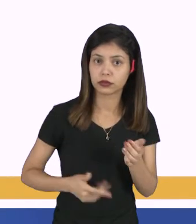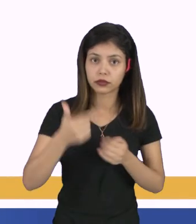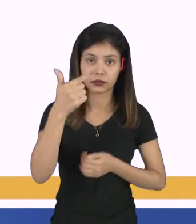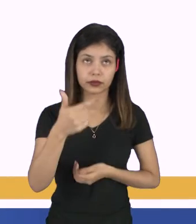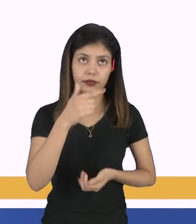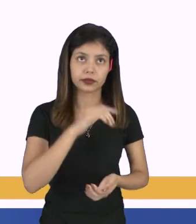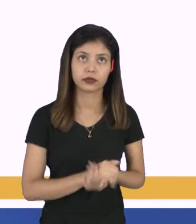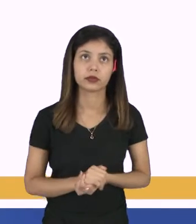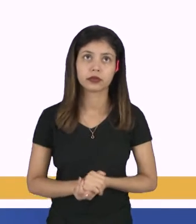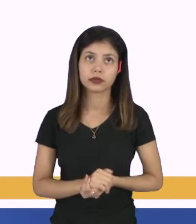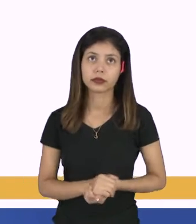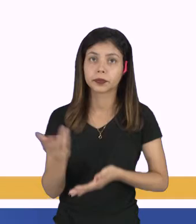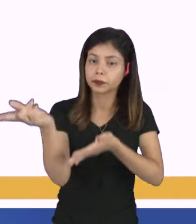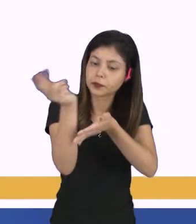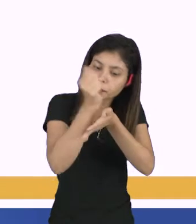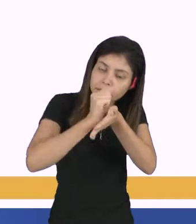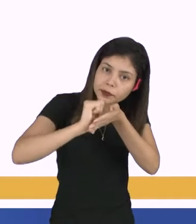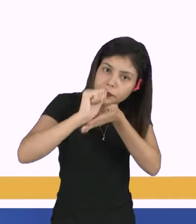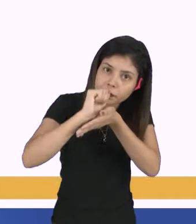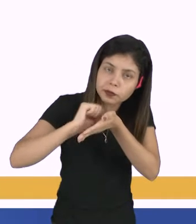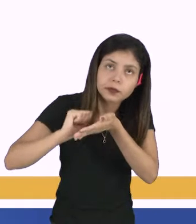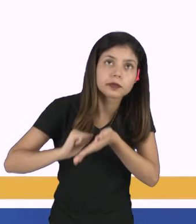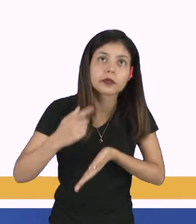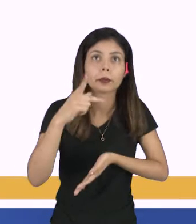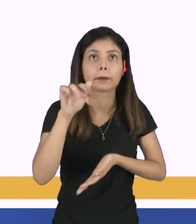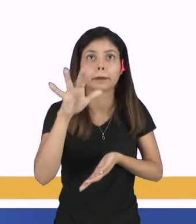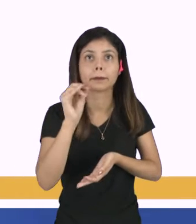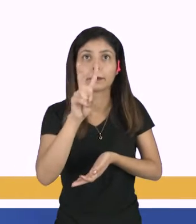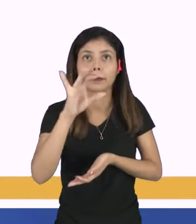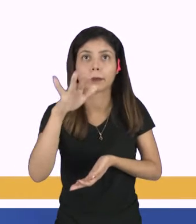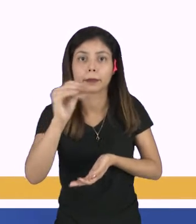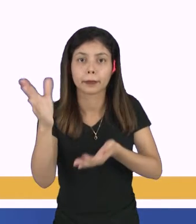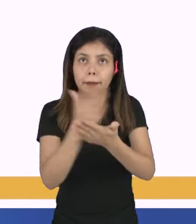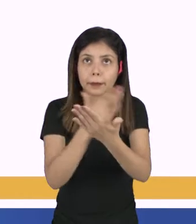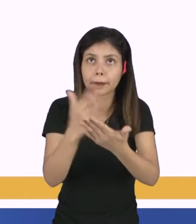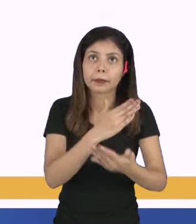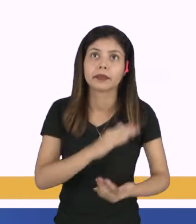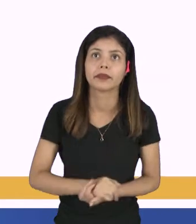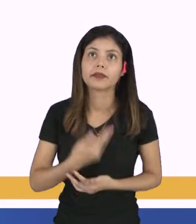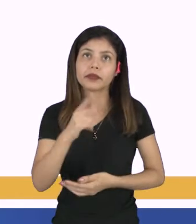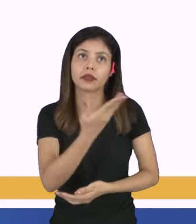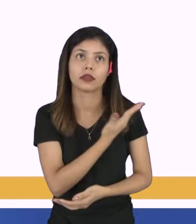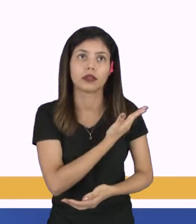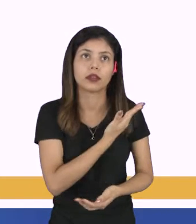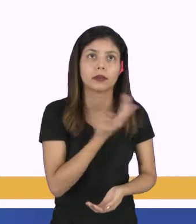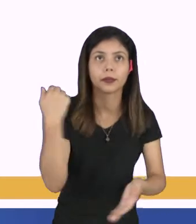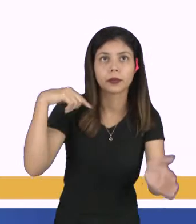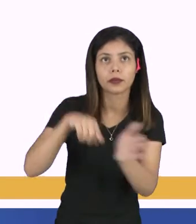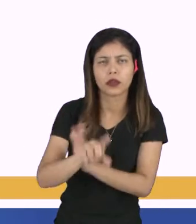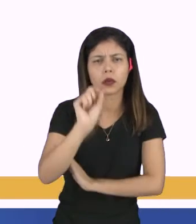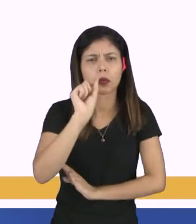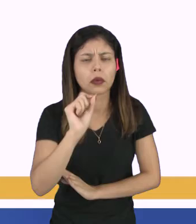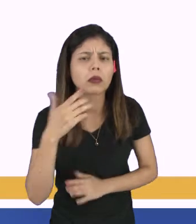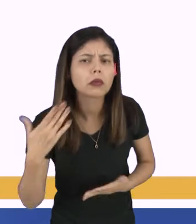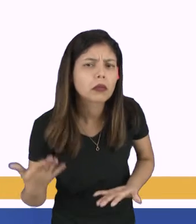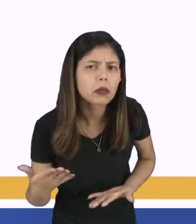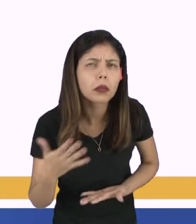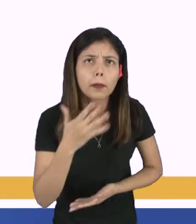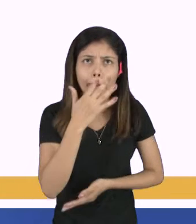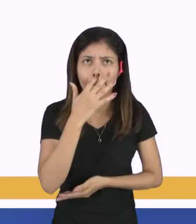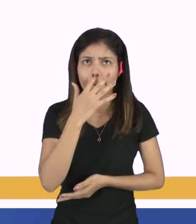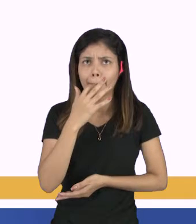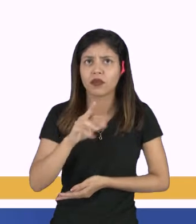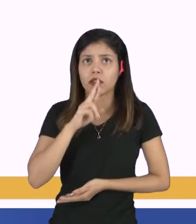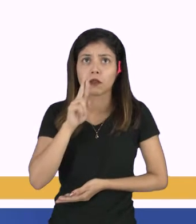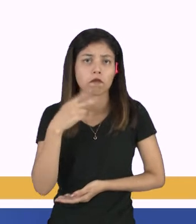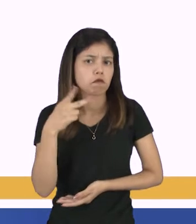Exercício 2. Roberto estava desenhando um polígono convexo em seu caderno e sua amiga Gisele perguntou que polígono era aquele.